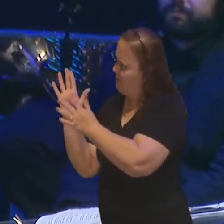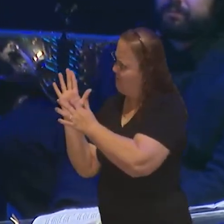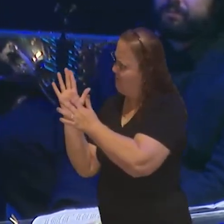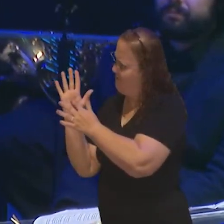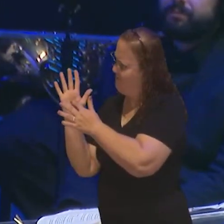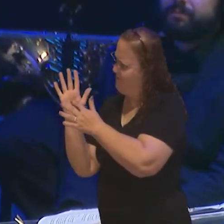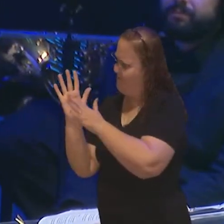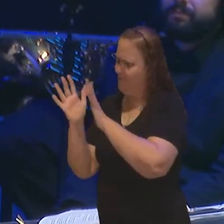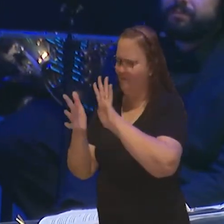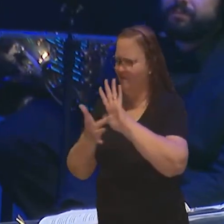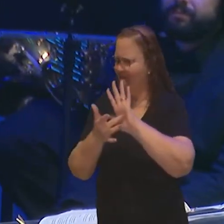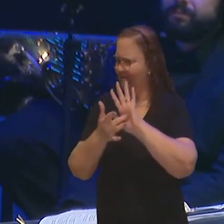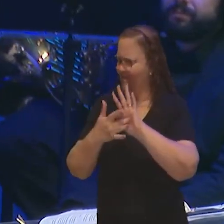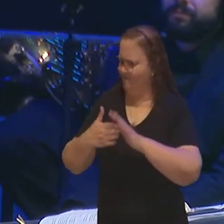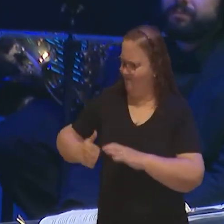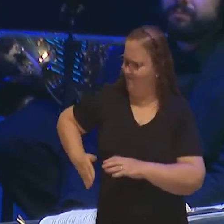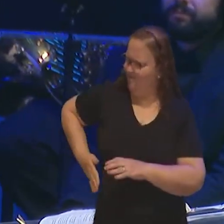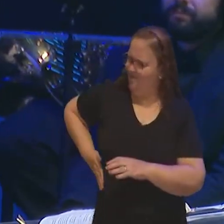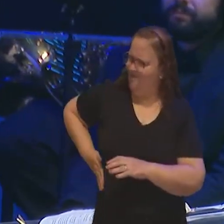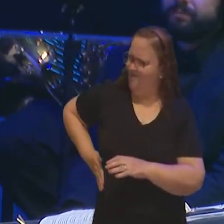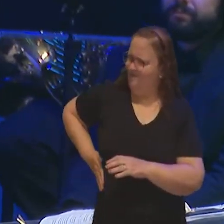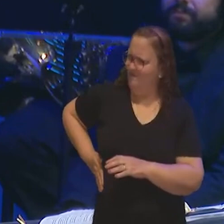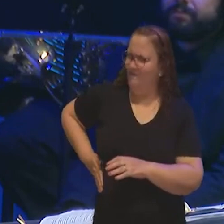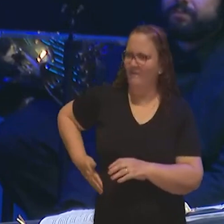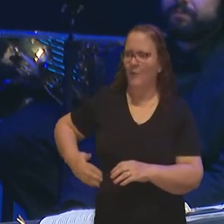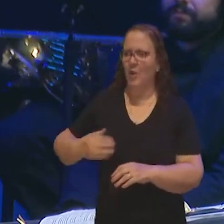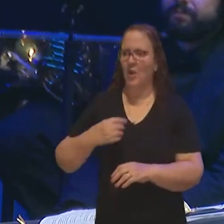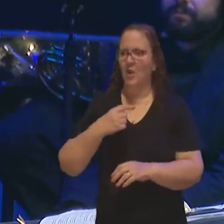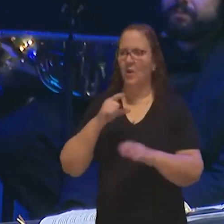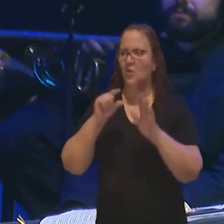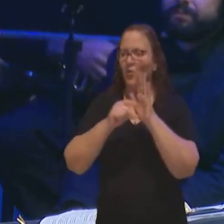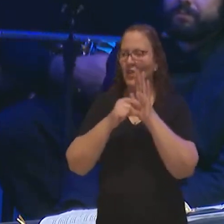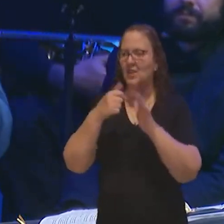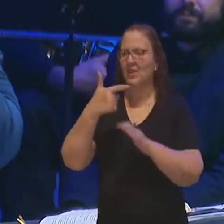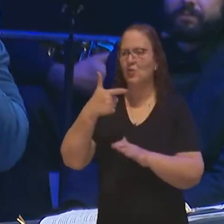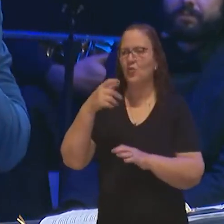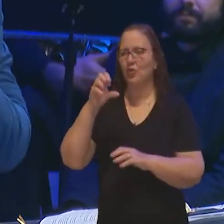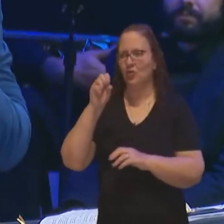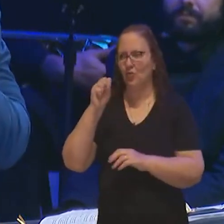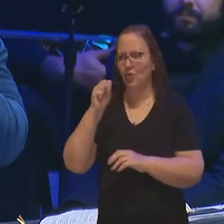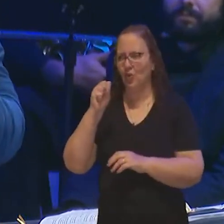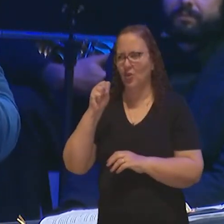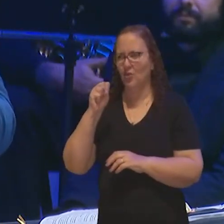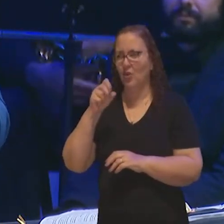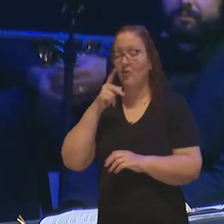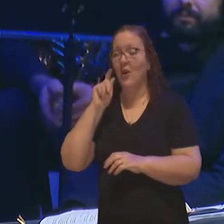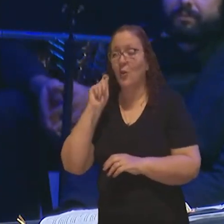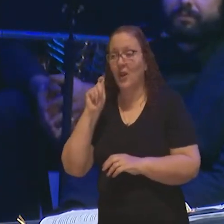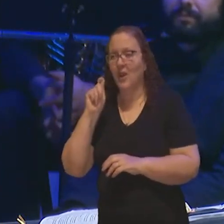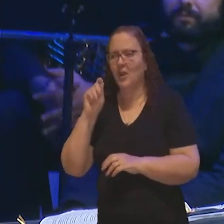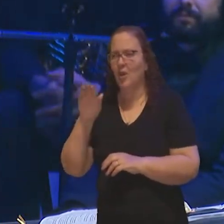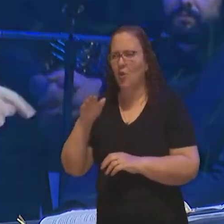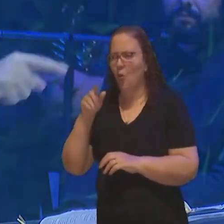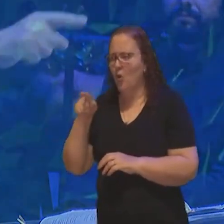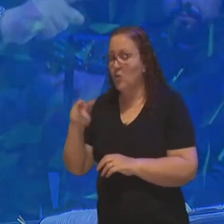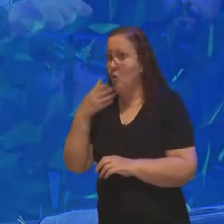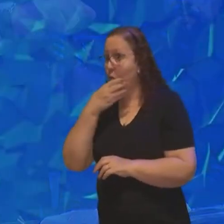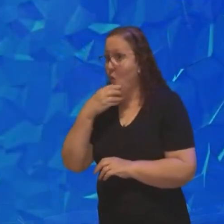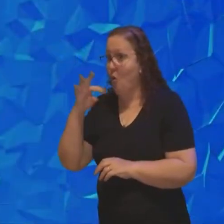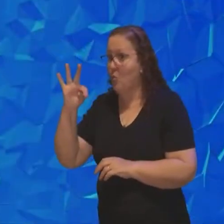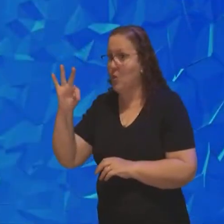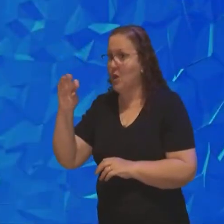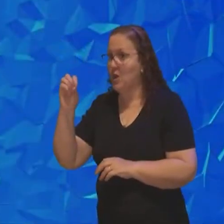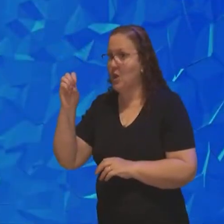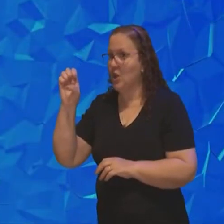a Bíblia, verso 28, quando Tomé viu, qual foi a reação dele?